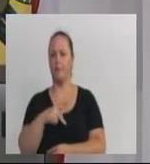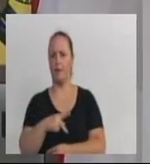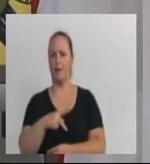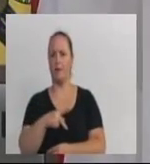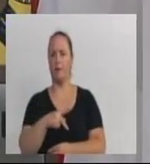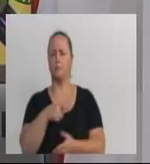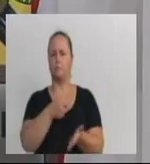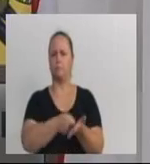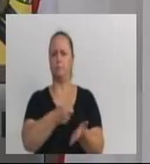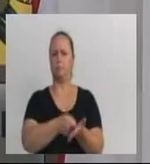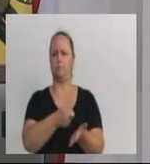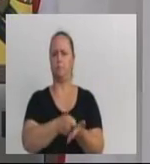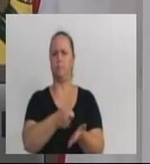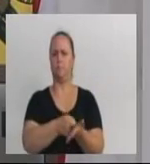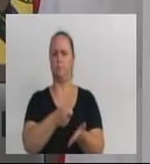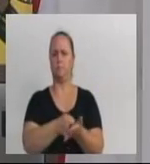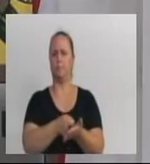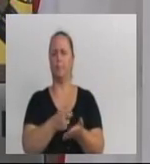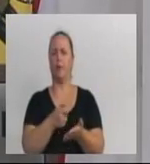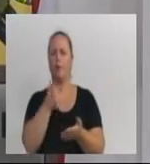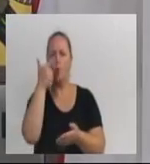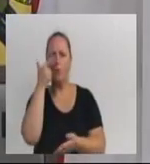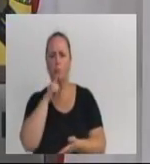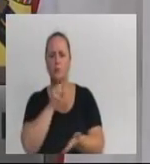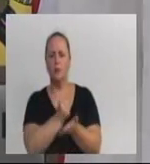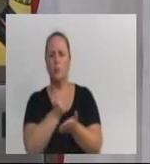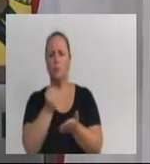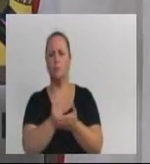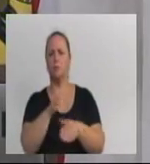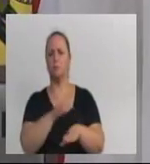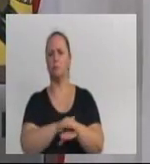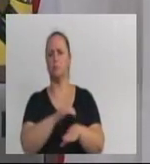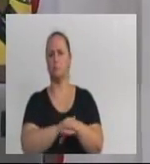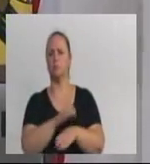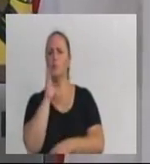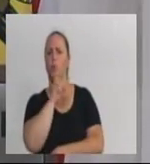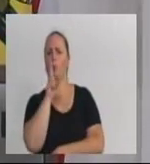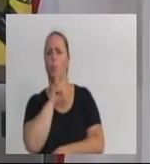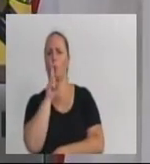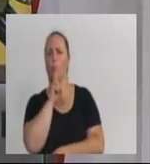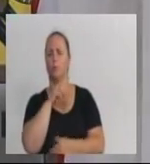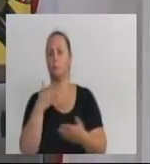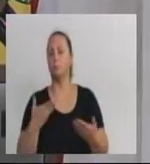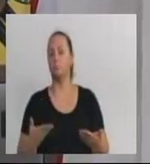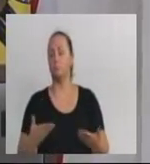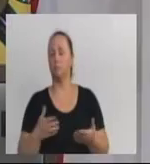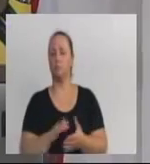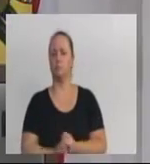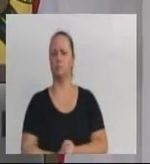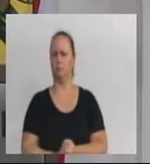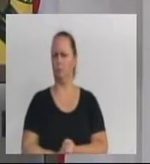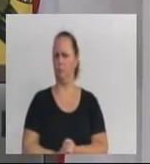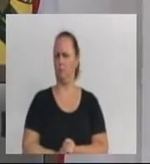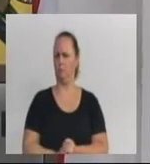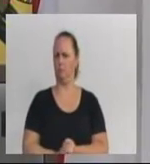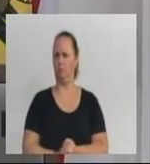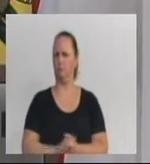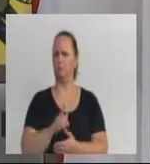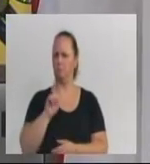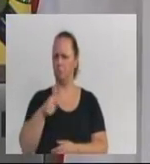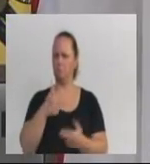cobra a execução do contrato emergencial? Não é responsabilidade do